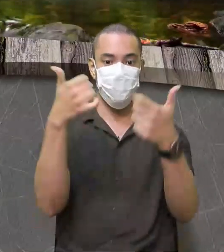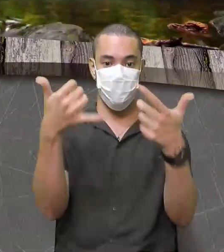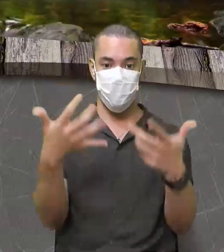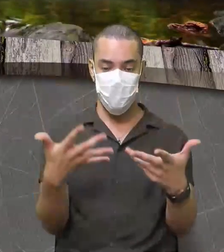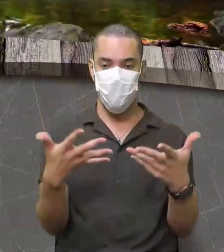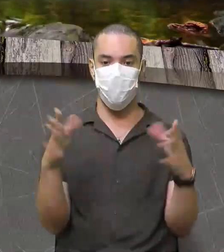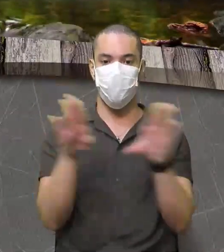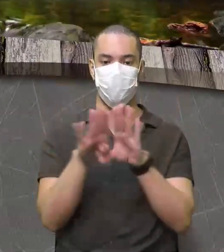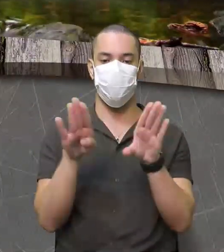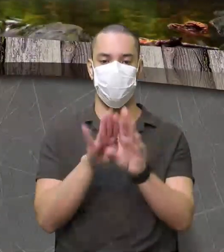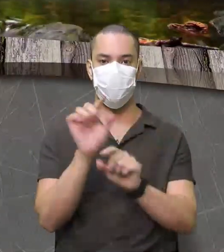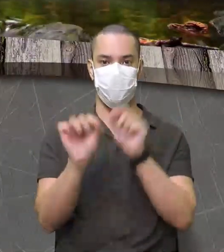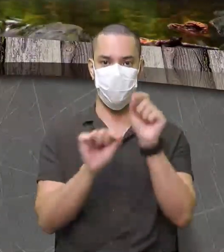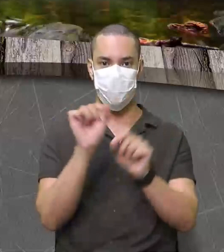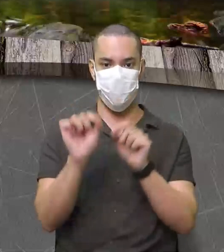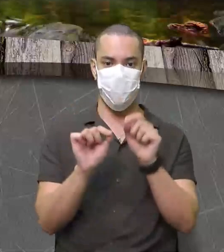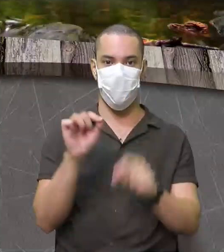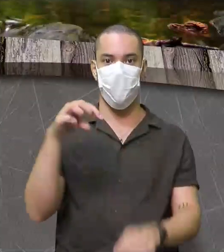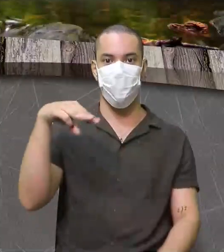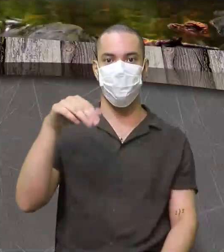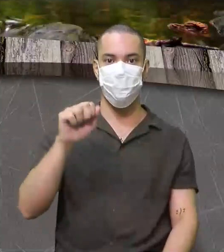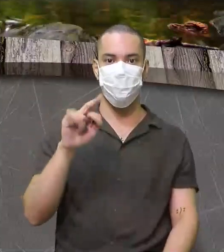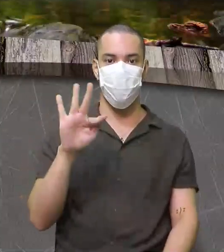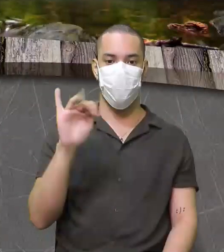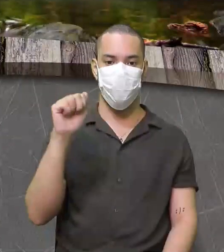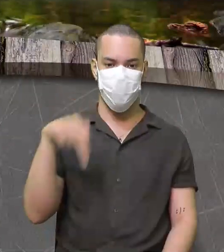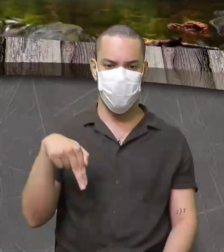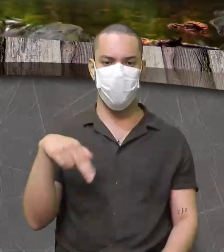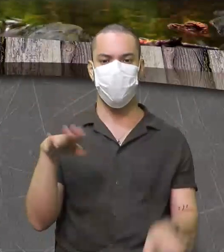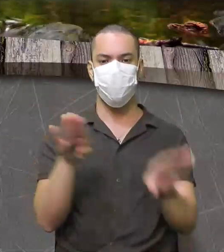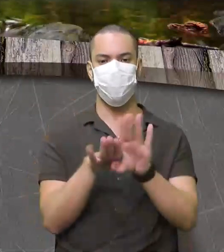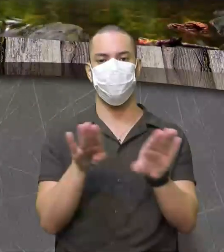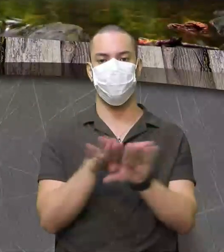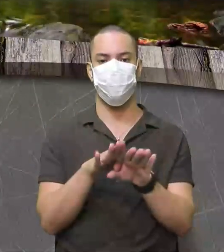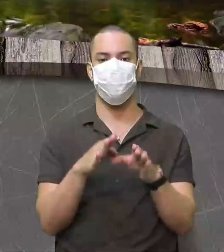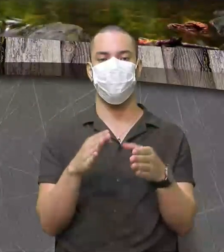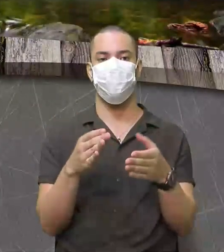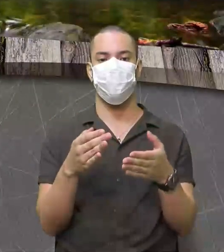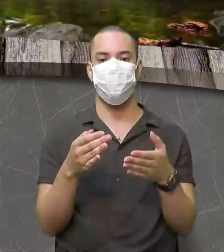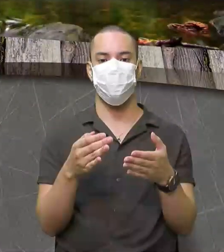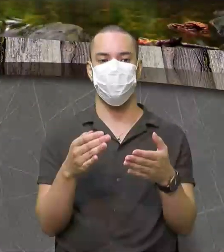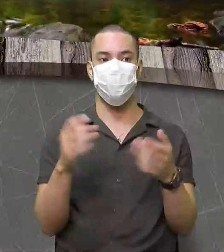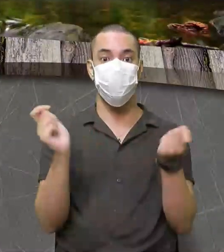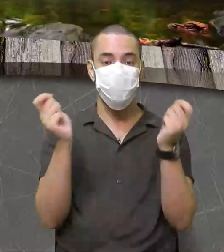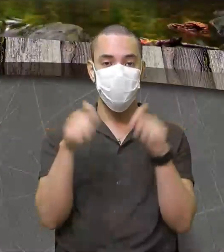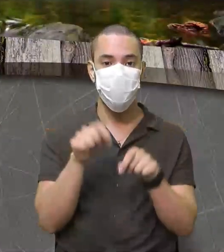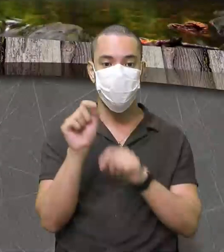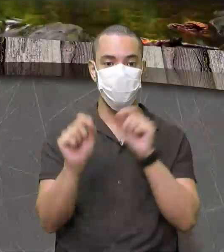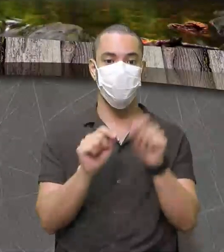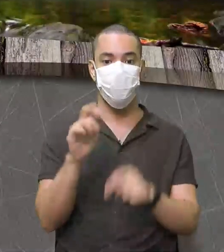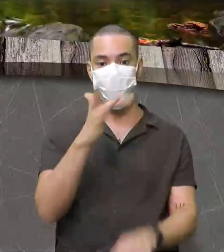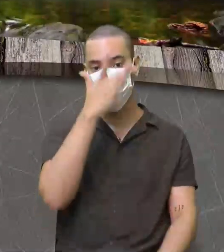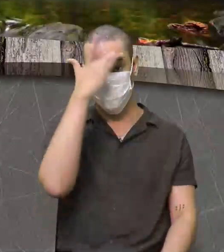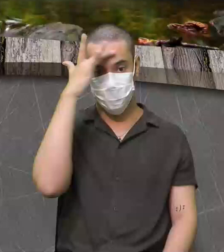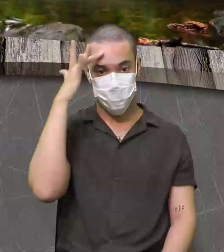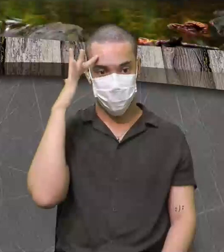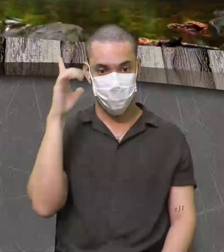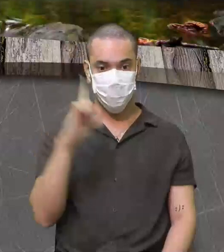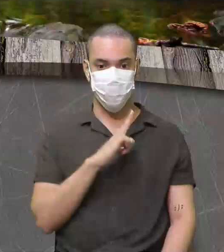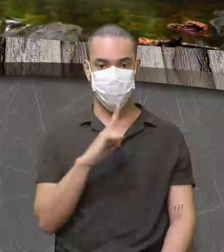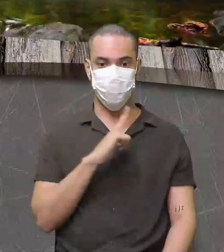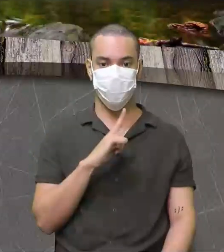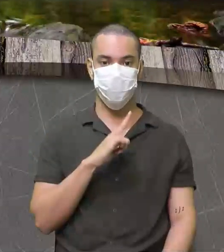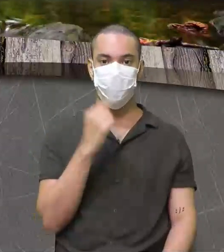de Marfan, né? E a outra síndrome que a gente falou, o indivíduo poderia ter a